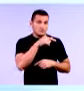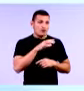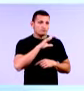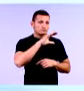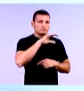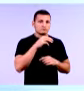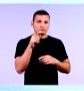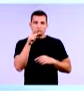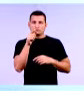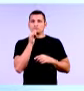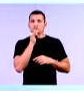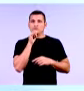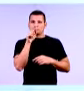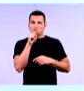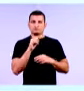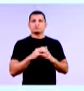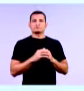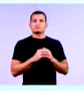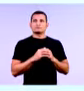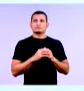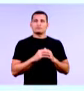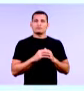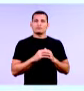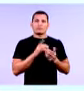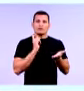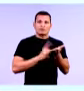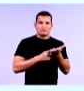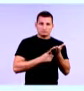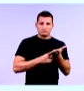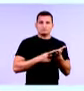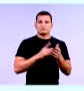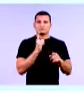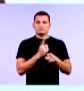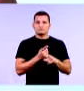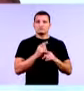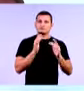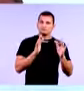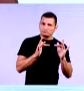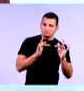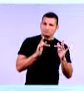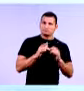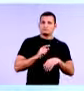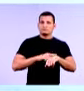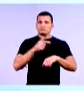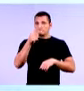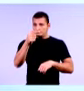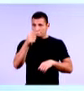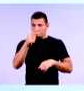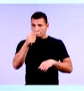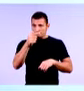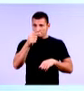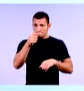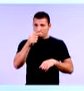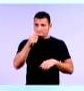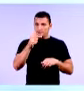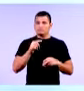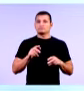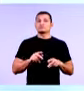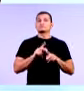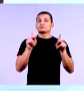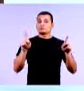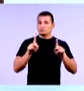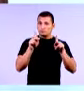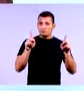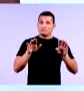Por exemplo, você marca um encontro com seu namorado ou namorado às 7 horas no shopping, manda mensagem, só que